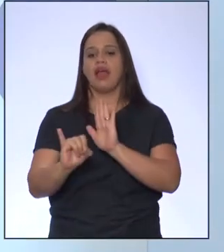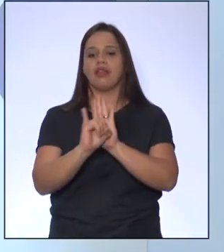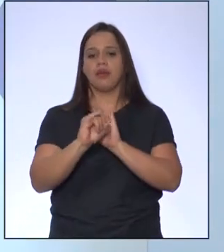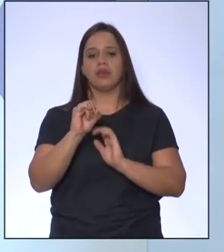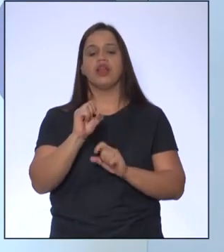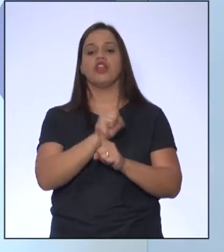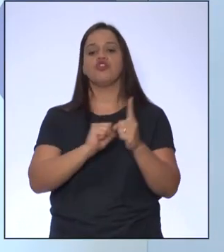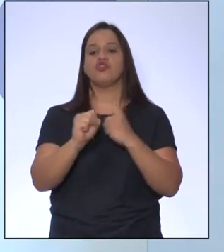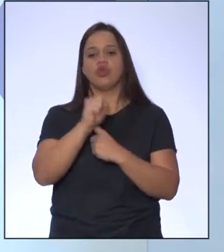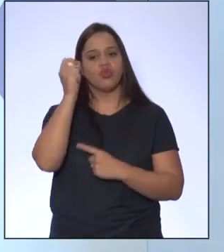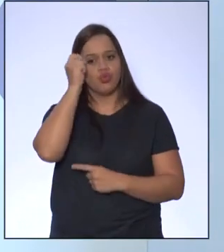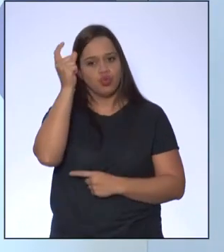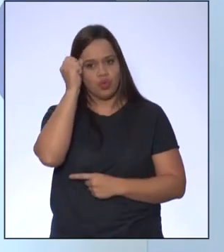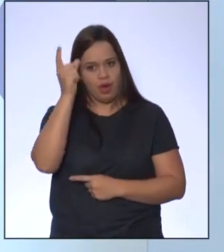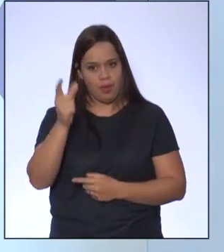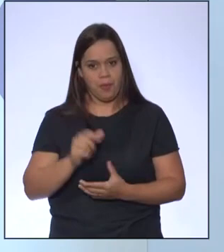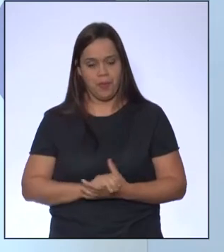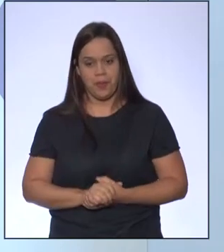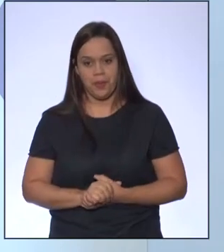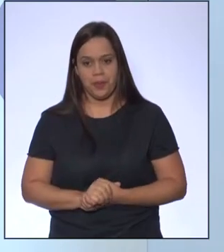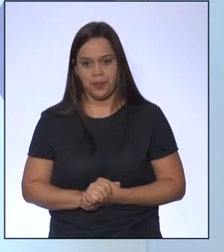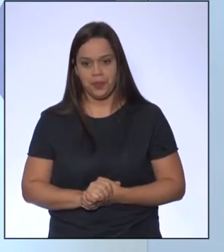sociocultural.